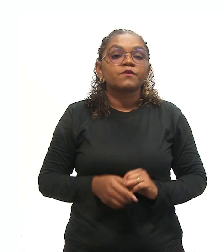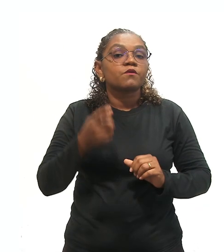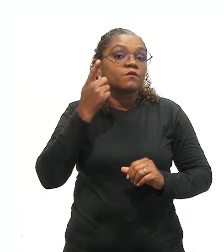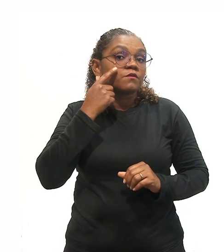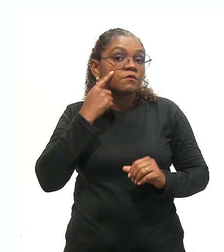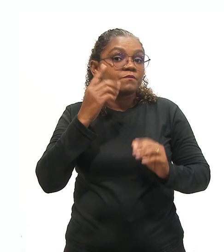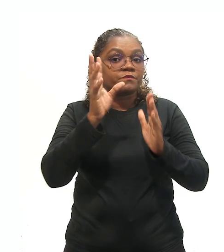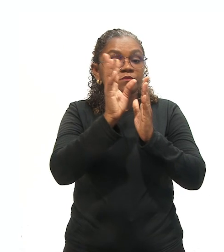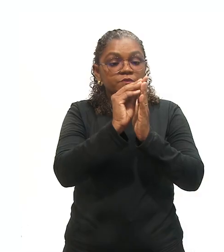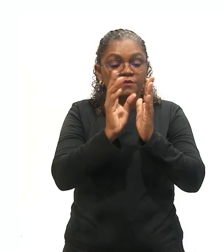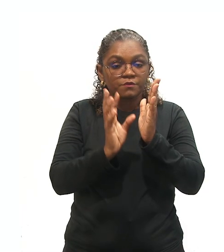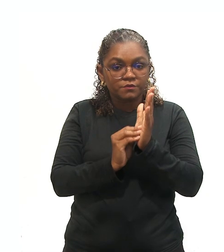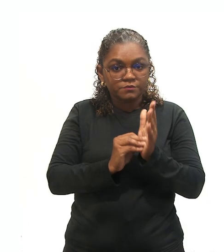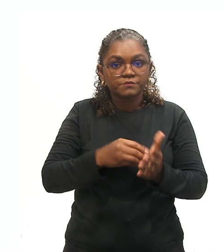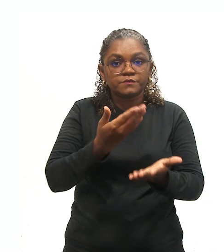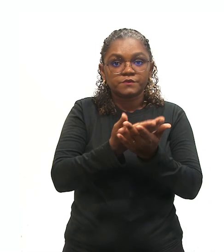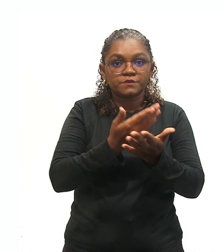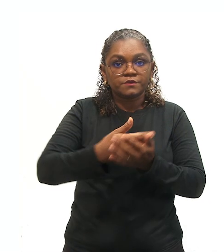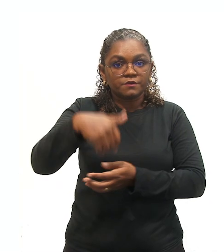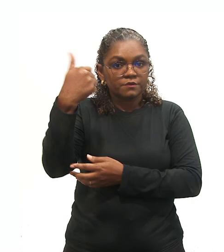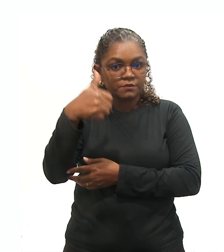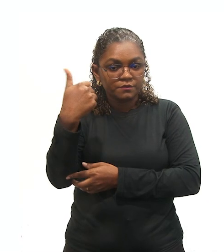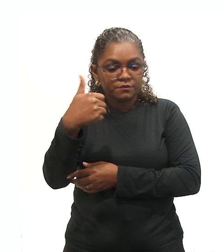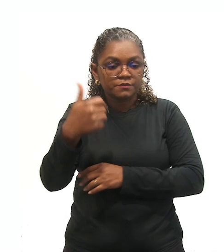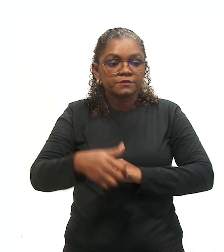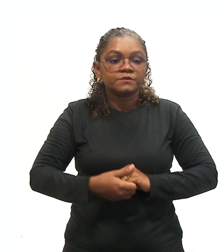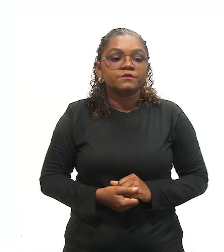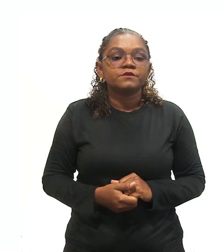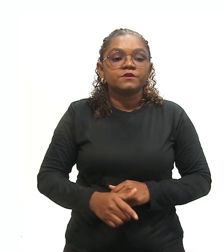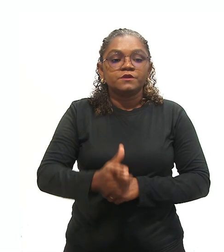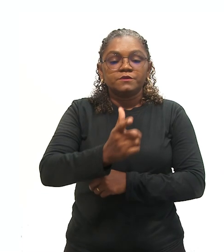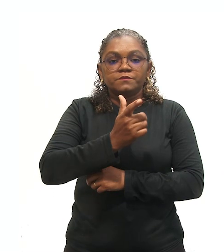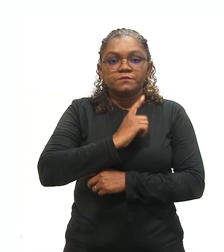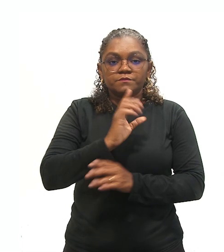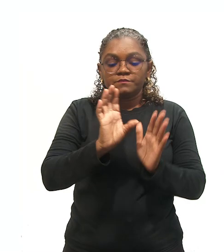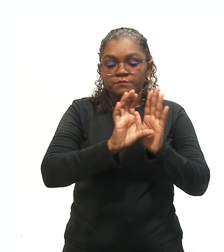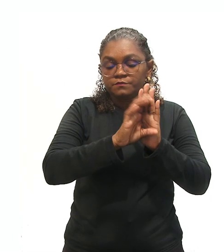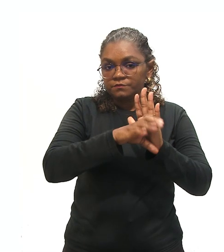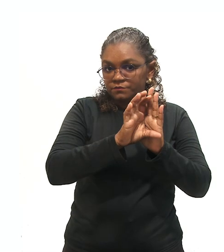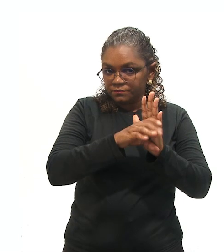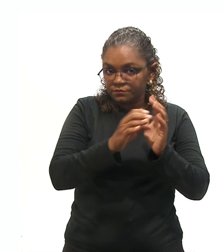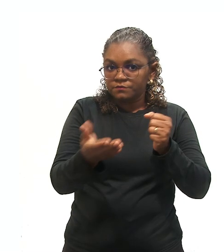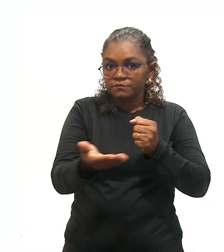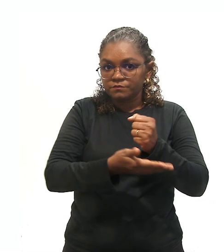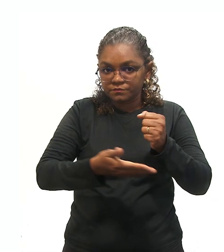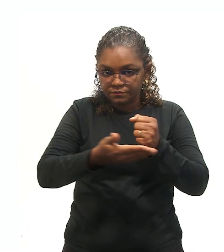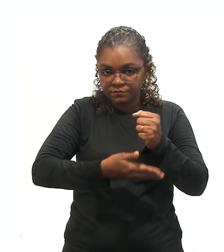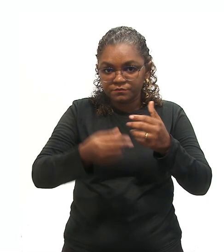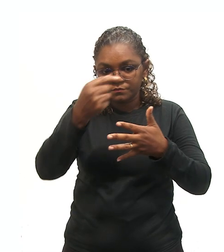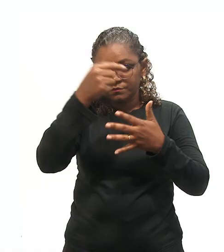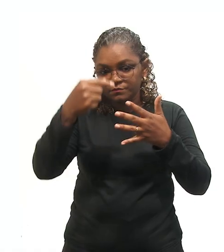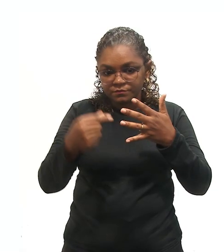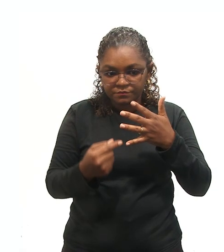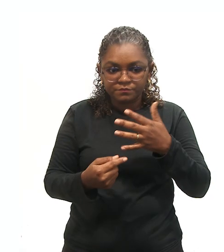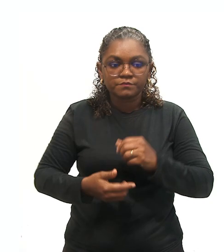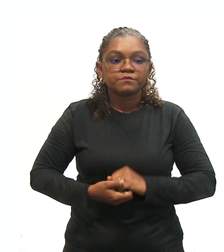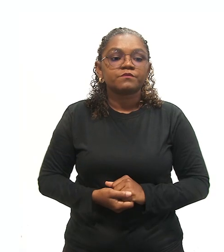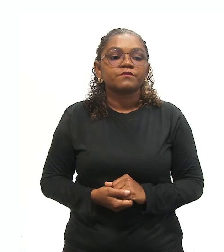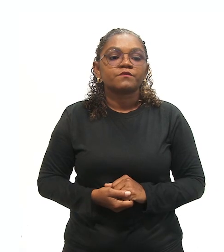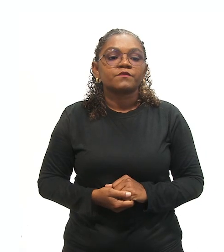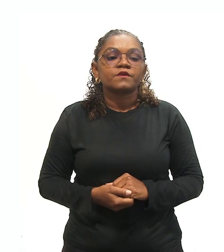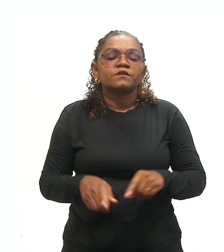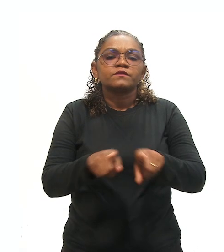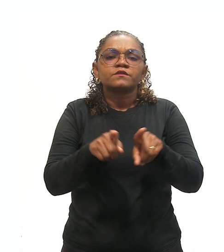da economia. Falaremos de escassez e alocação de recursos. Vamos focar em entender o que estuda a economia.